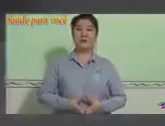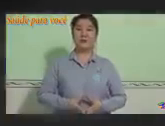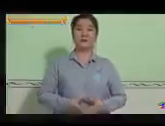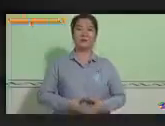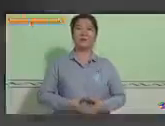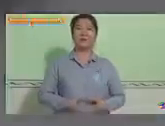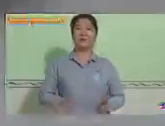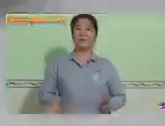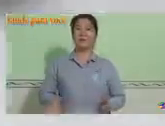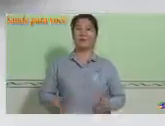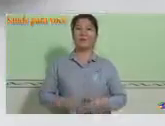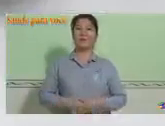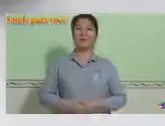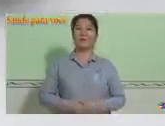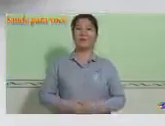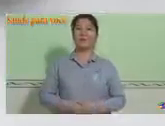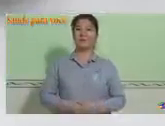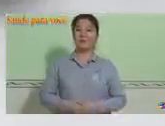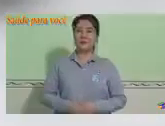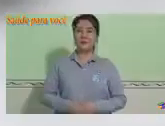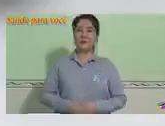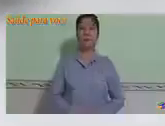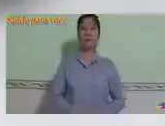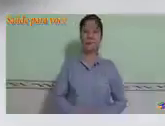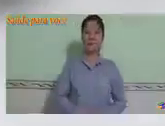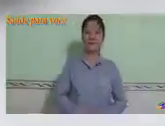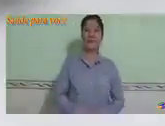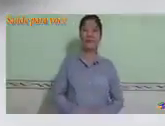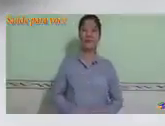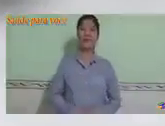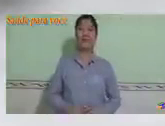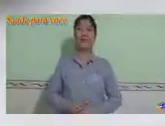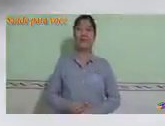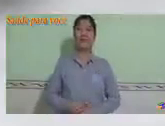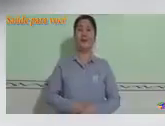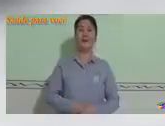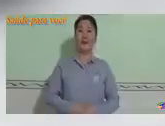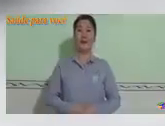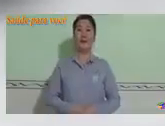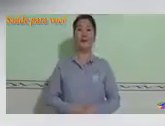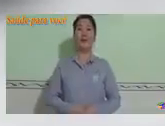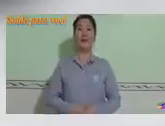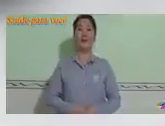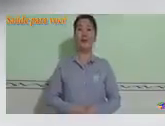se tiver um peso excessivo, pode conduzir a uma má execução dos exercícios.